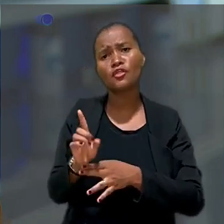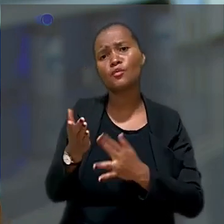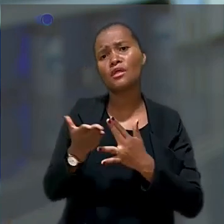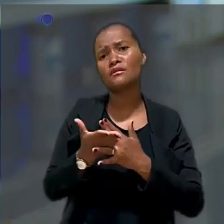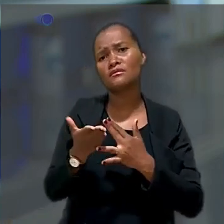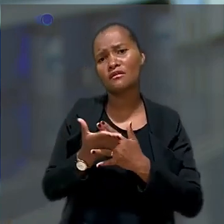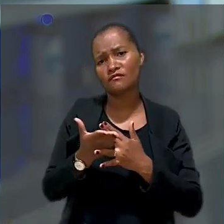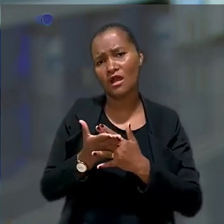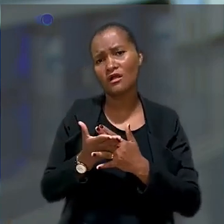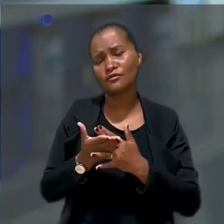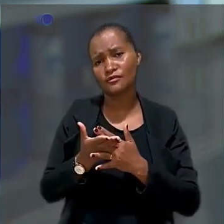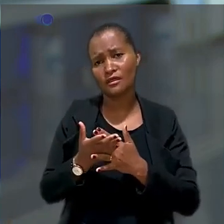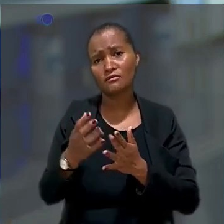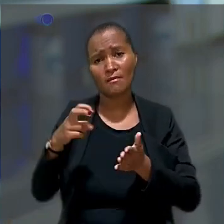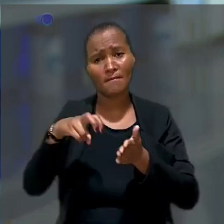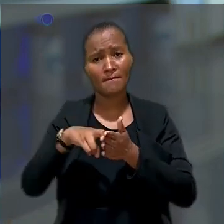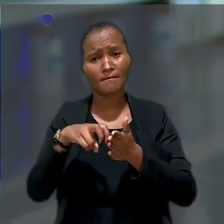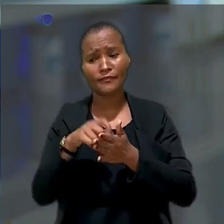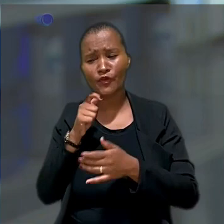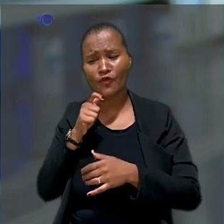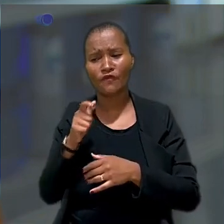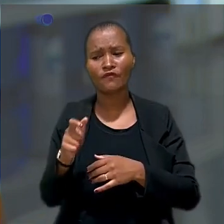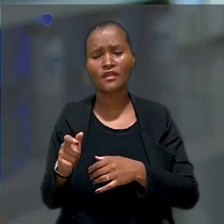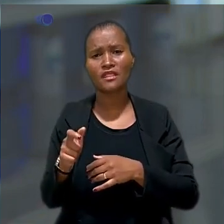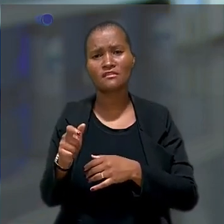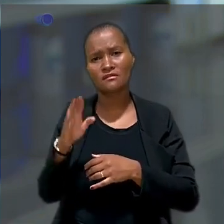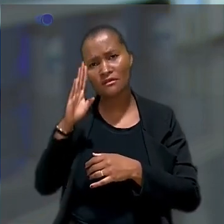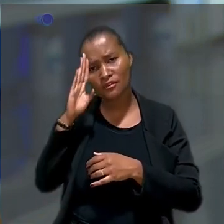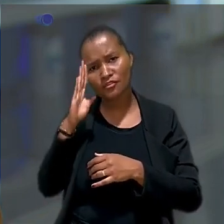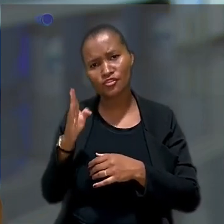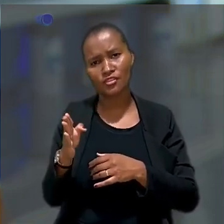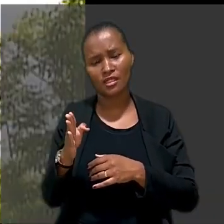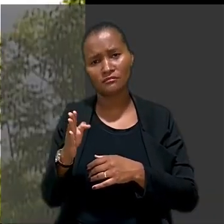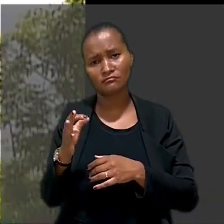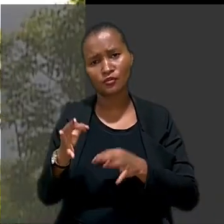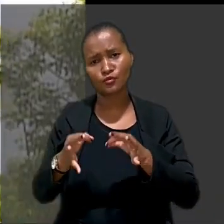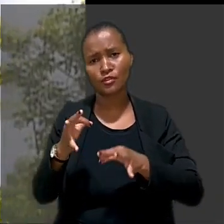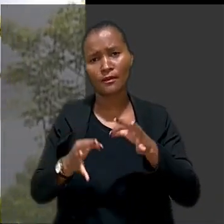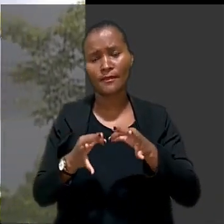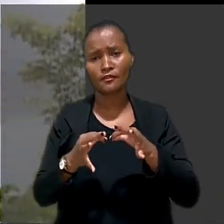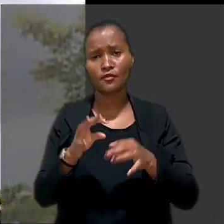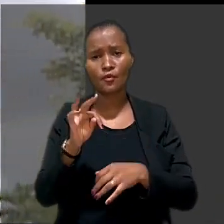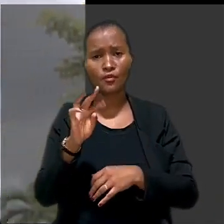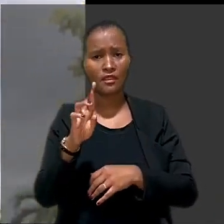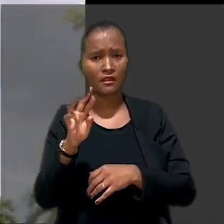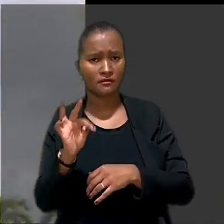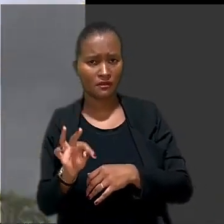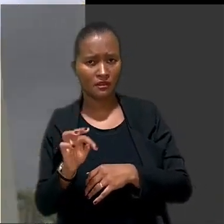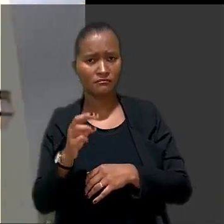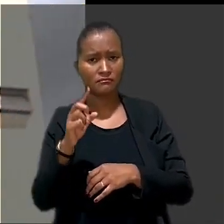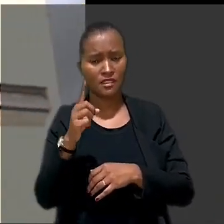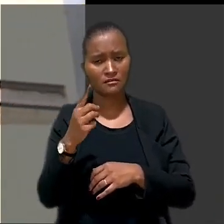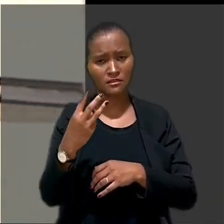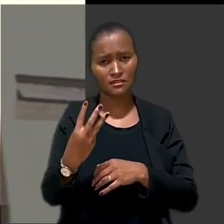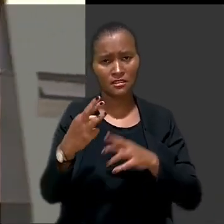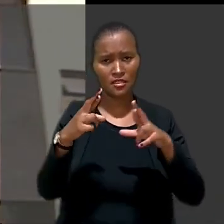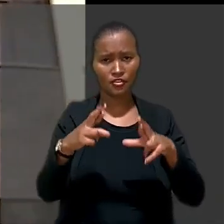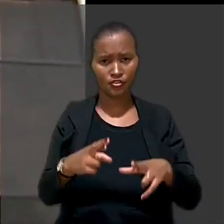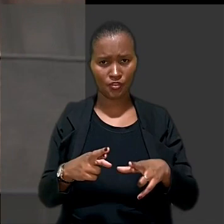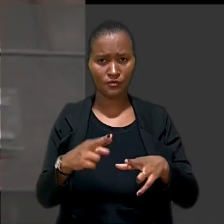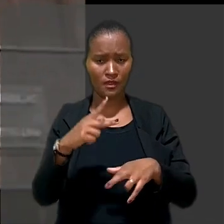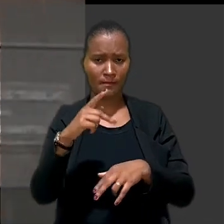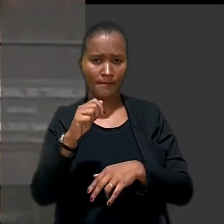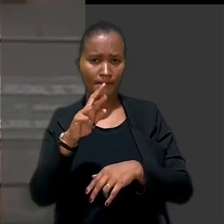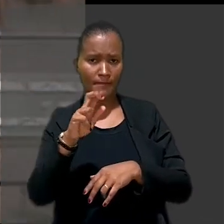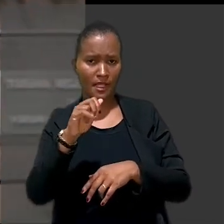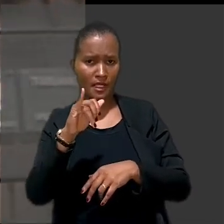direito ao intervalo sob pena de ofensa direta à coisa julgada. O Tribunal Regional do Trabalho da 13ª Região na